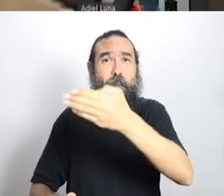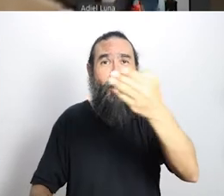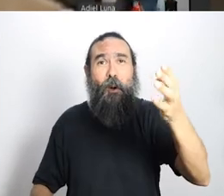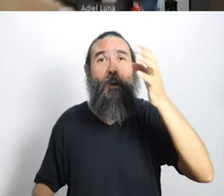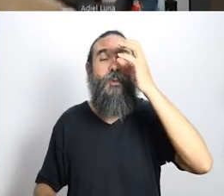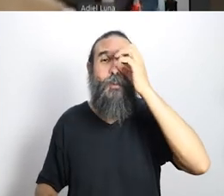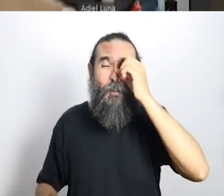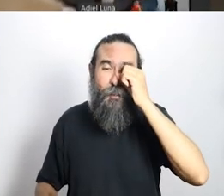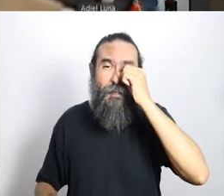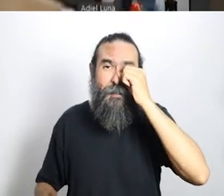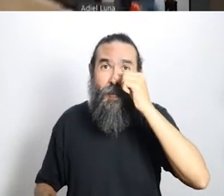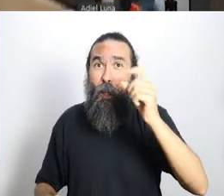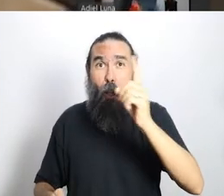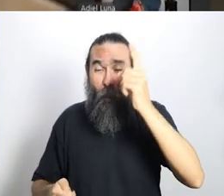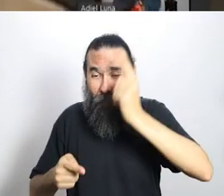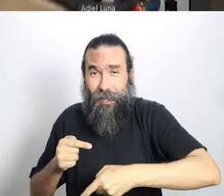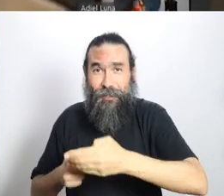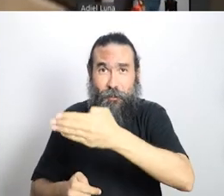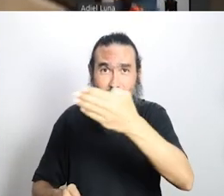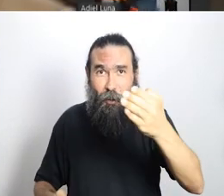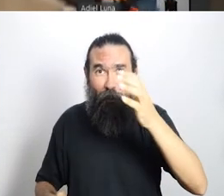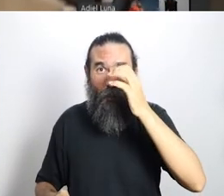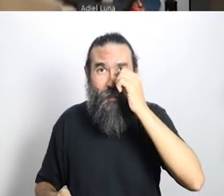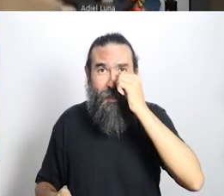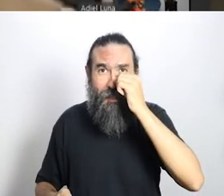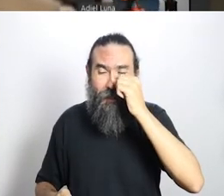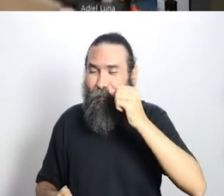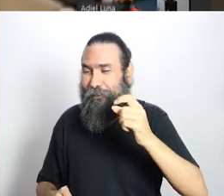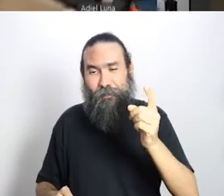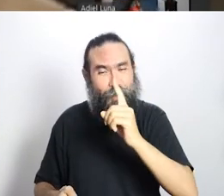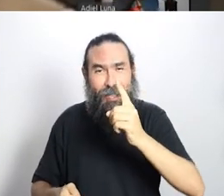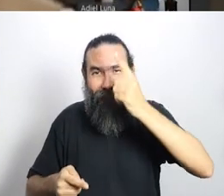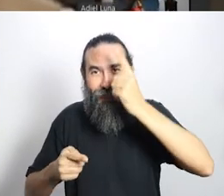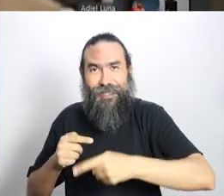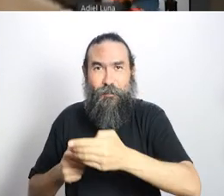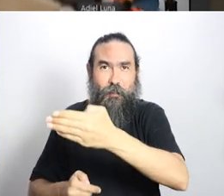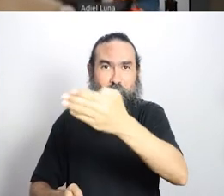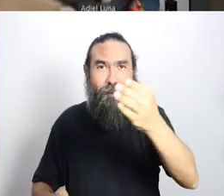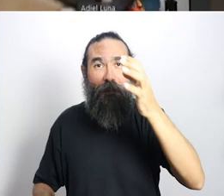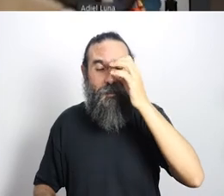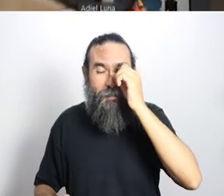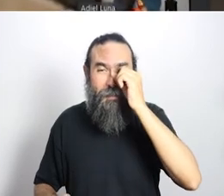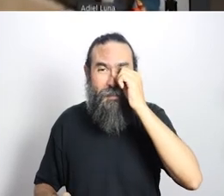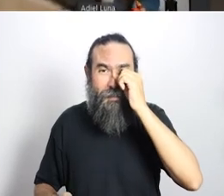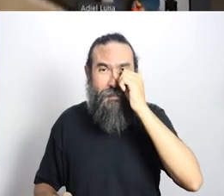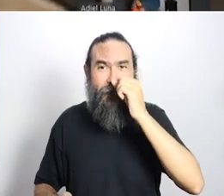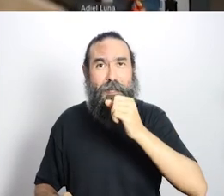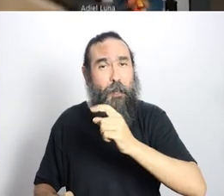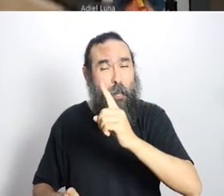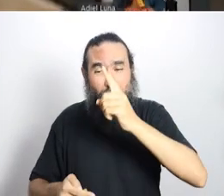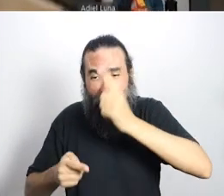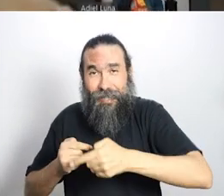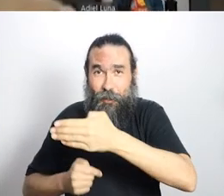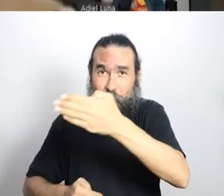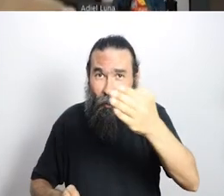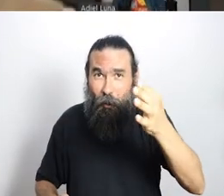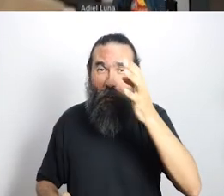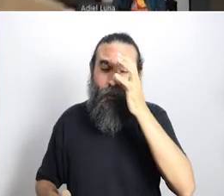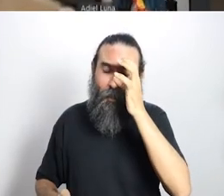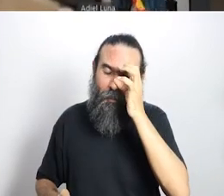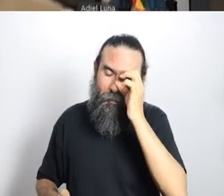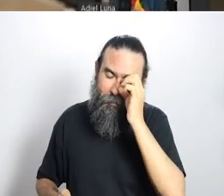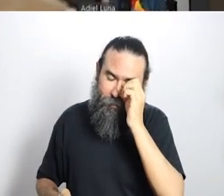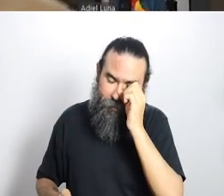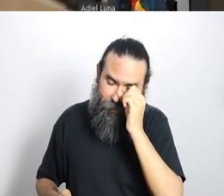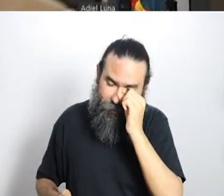dormir. Nós não deixamos esse povo dormir. Nós não deixamos esse povo dormir. Nós não deixamos esse povo dormir. Nós não deixamos